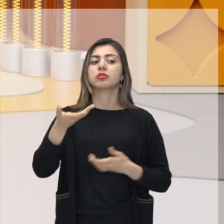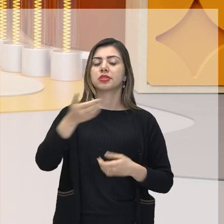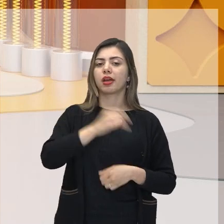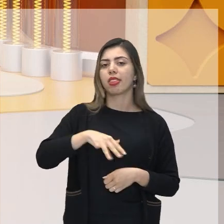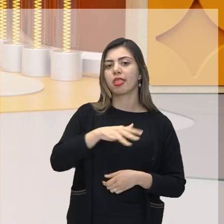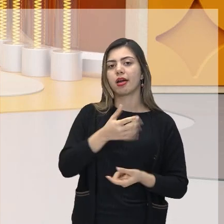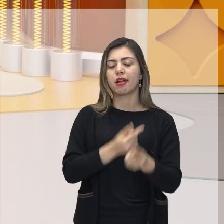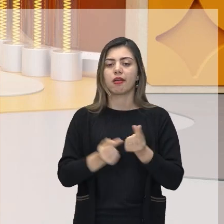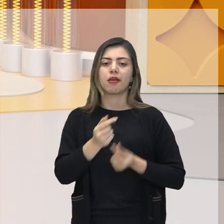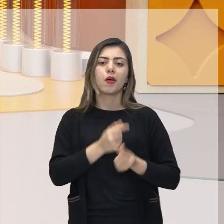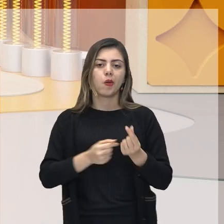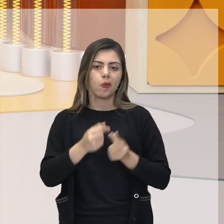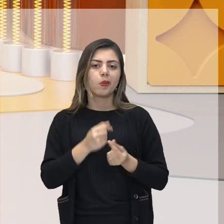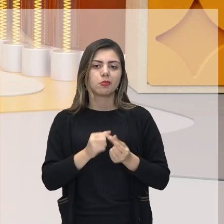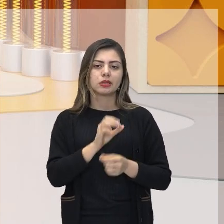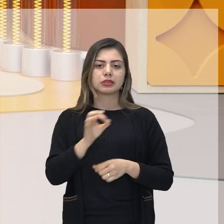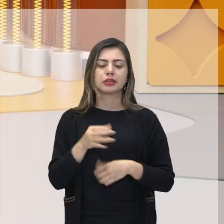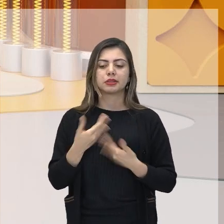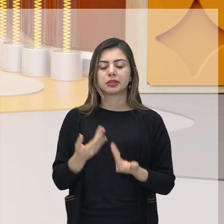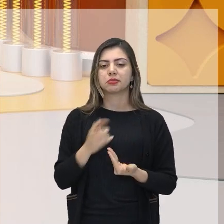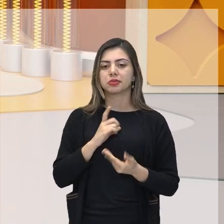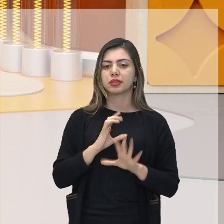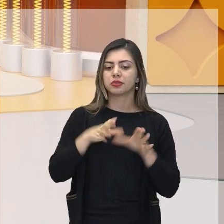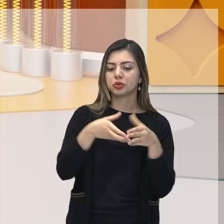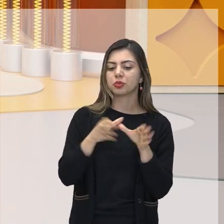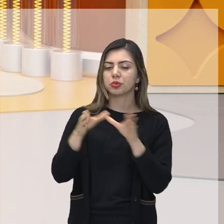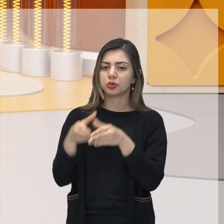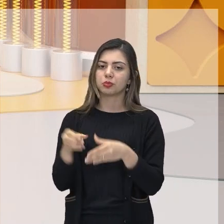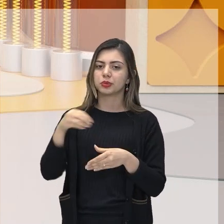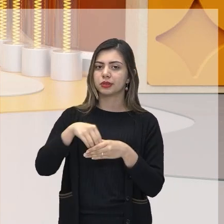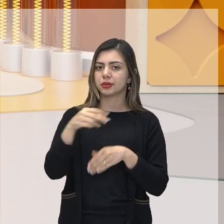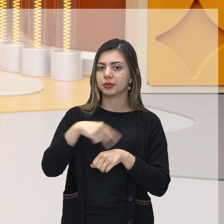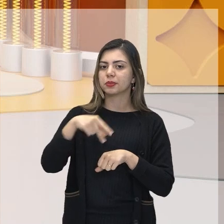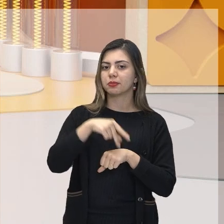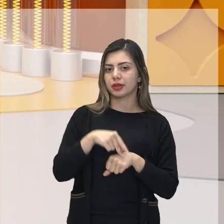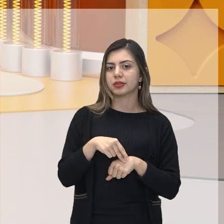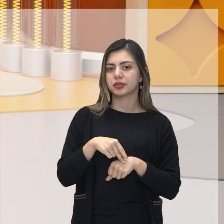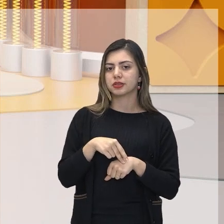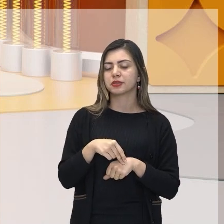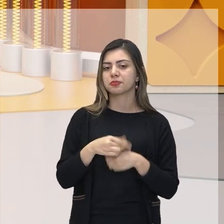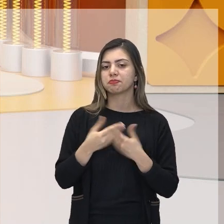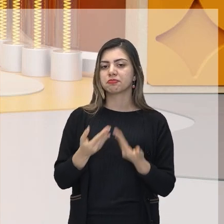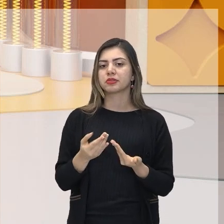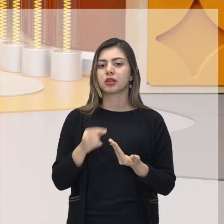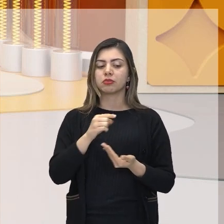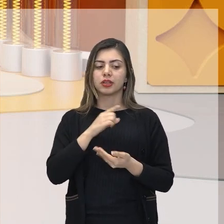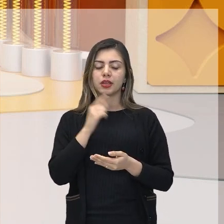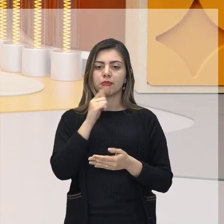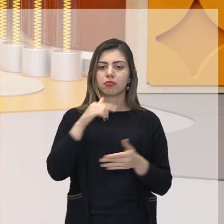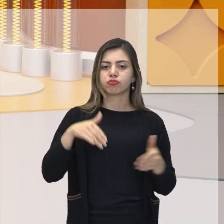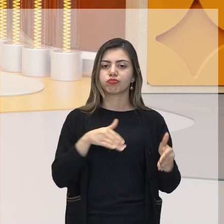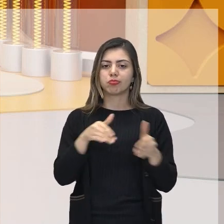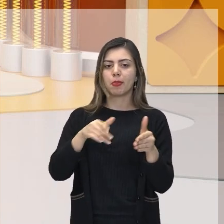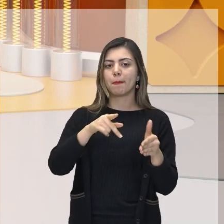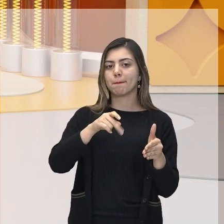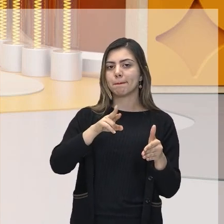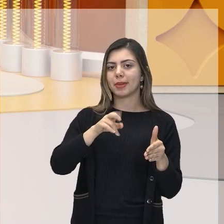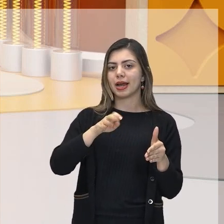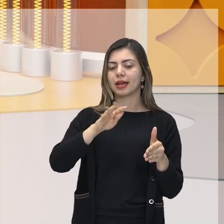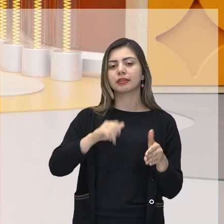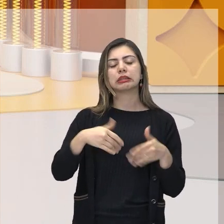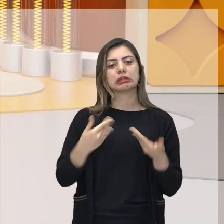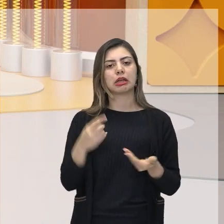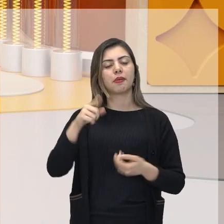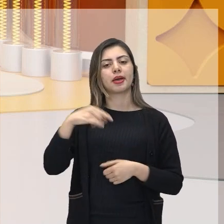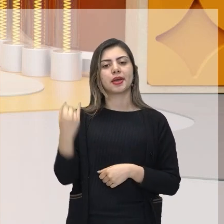econômico entre as populações ali em relação ao acesso ao Rio da Prata foi fundamental